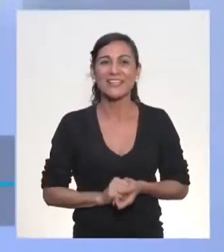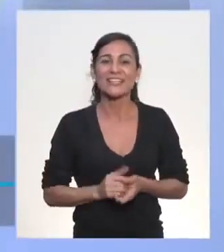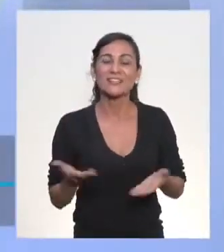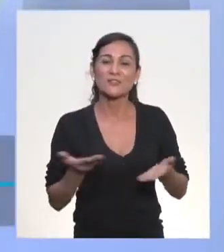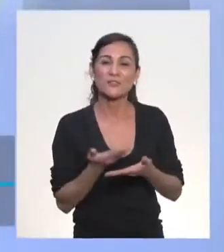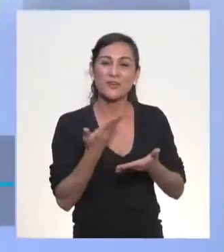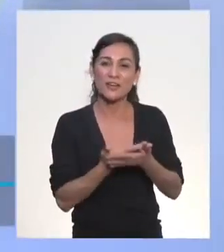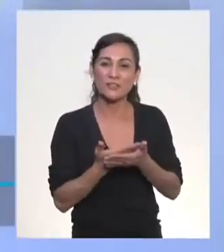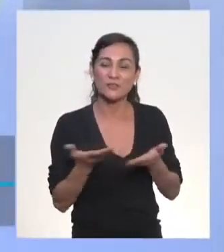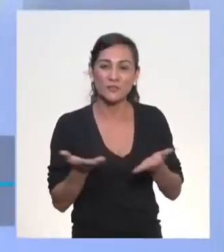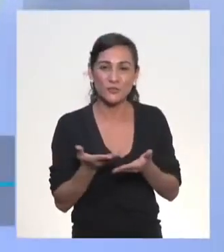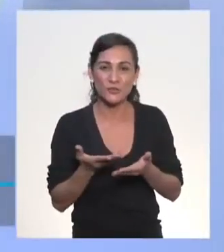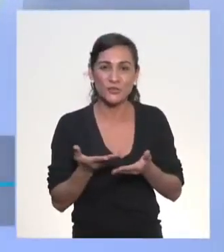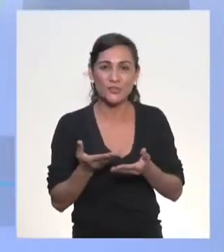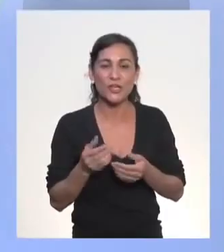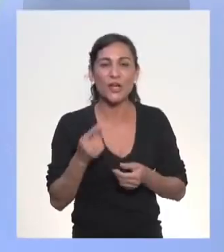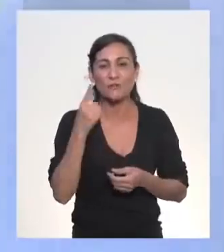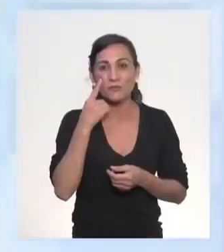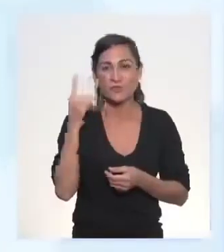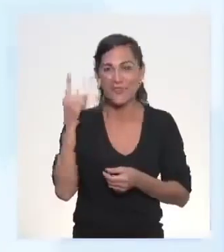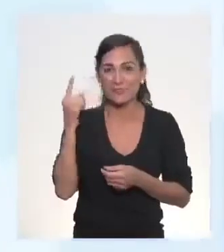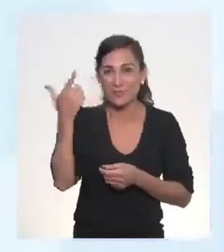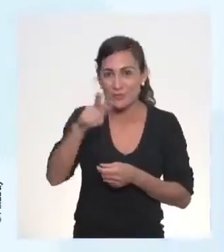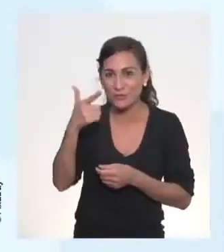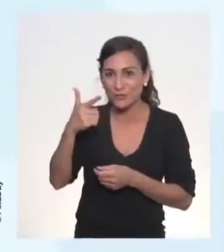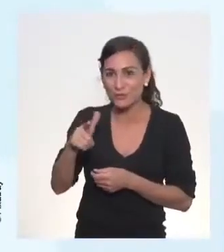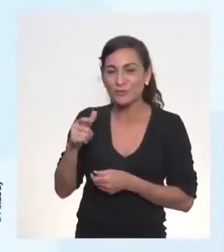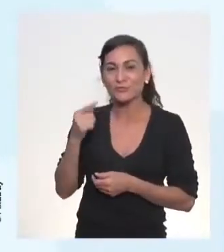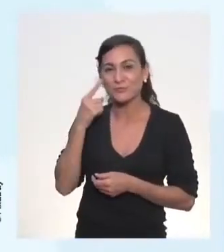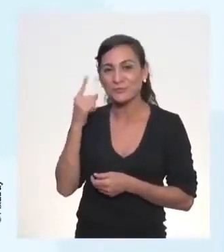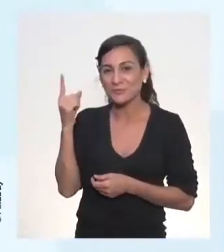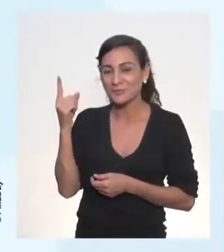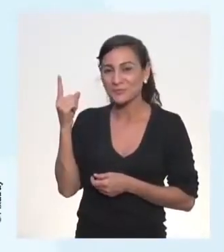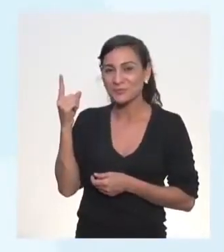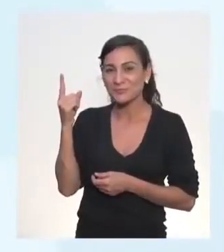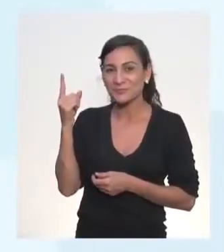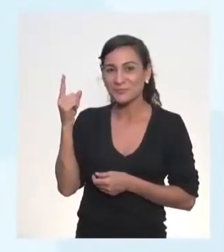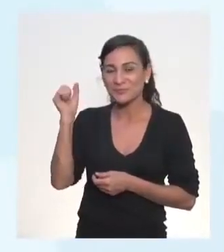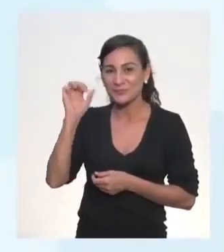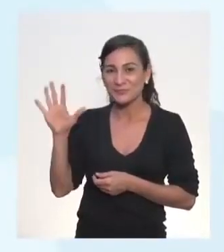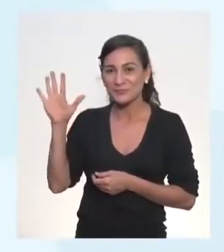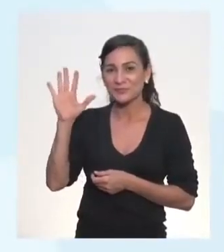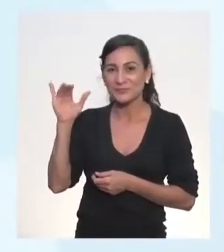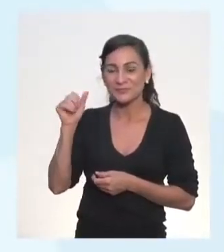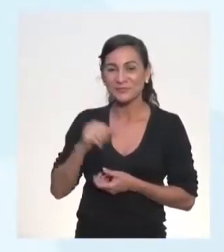aula de hoje. Faz o seguinte, vamos tentar rever rapidinho as imagens. Olha só, temos aí esta,